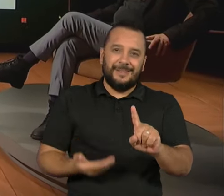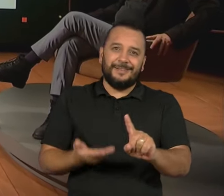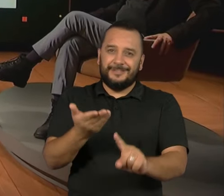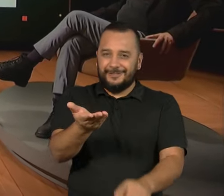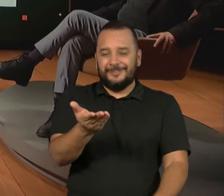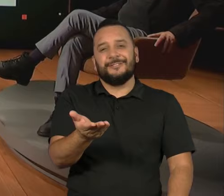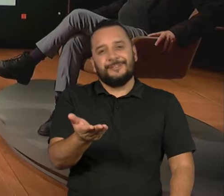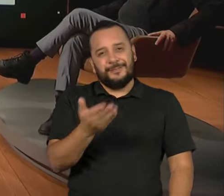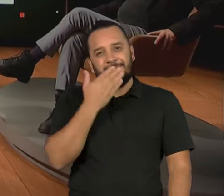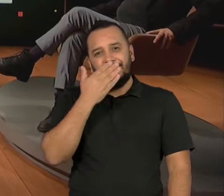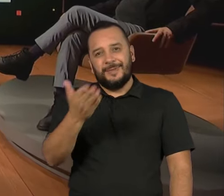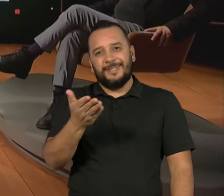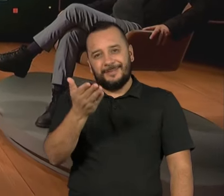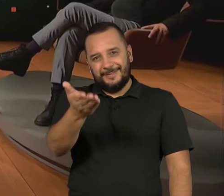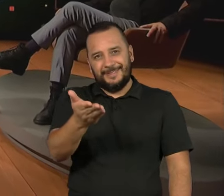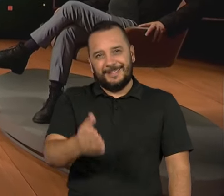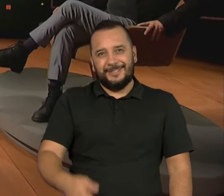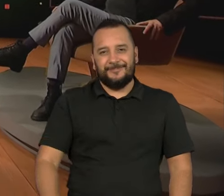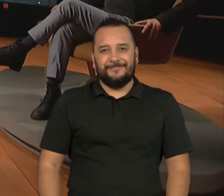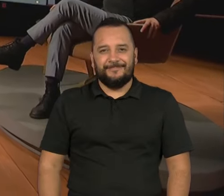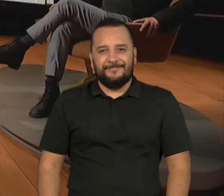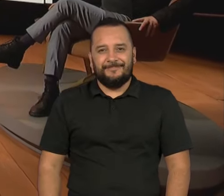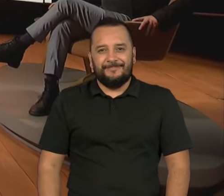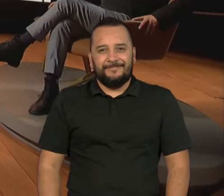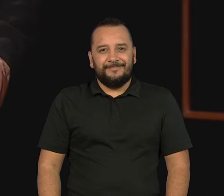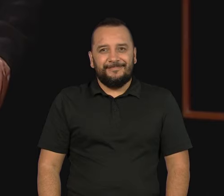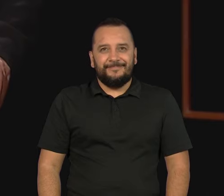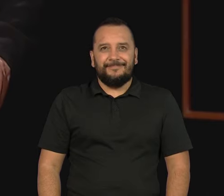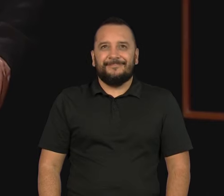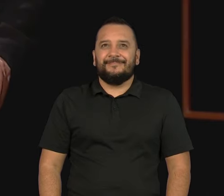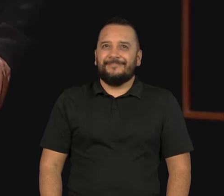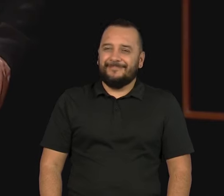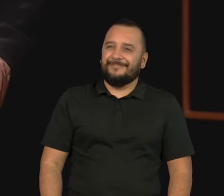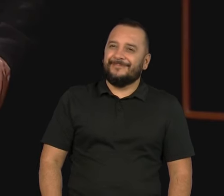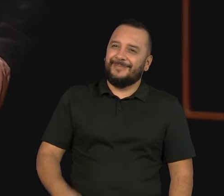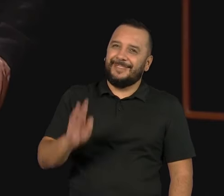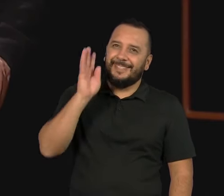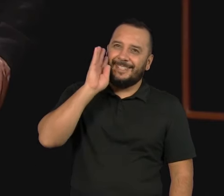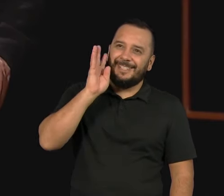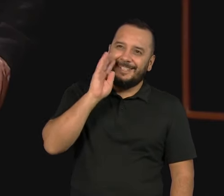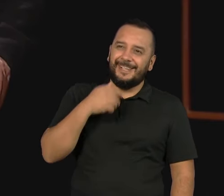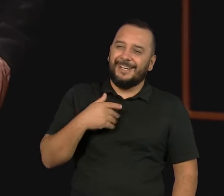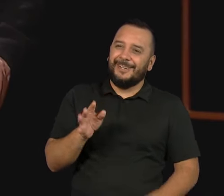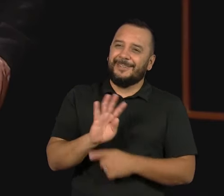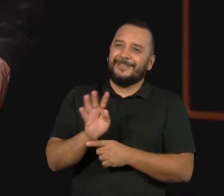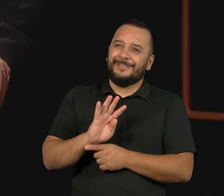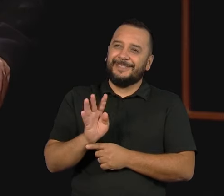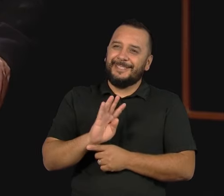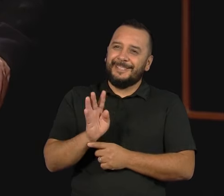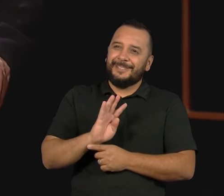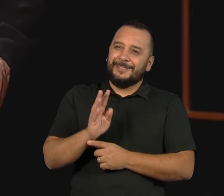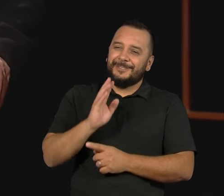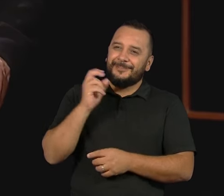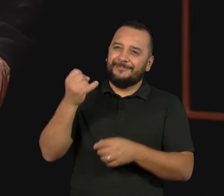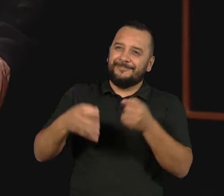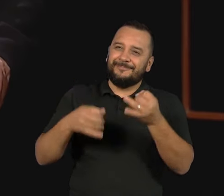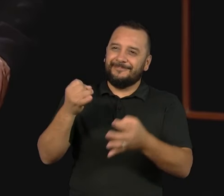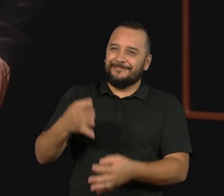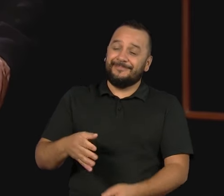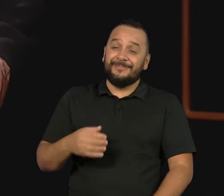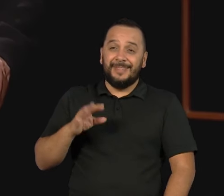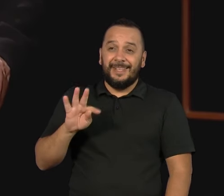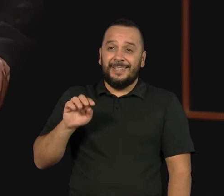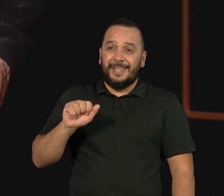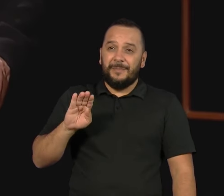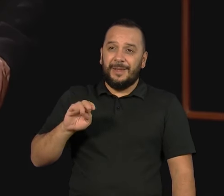homenagens. Beijo grandão. Ai, que delícia esse depoimento do Bom Tempo. O tablado foi muito especial